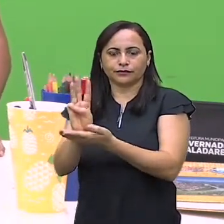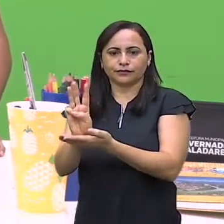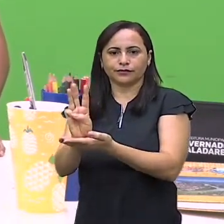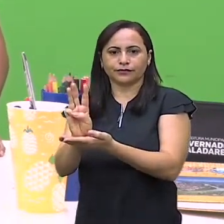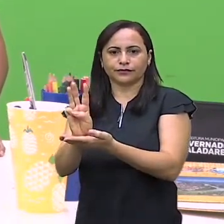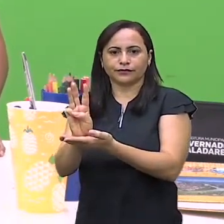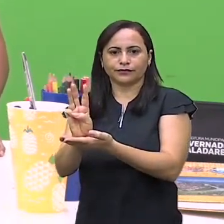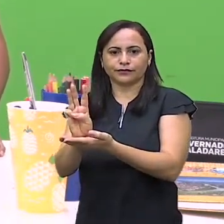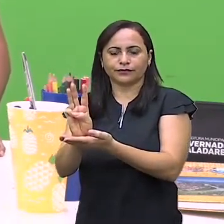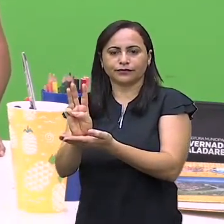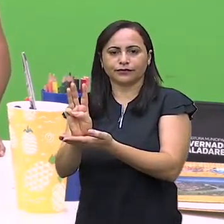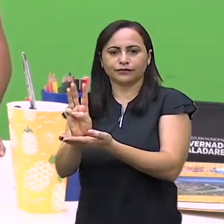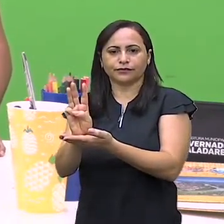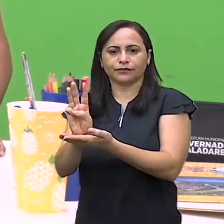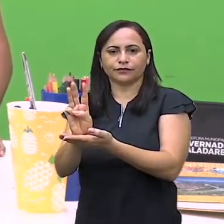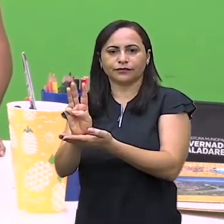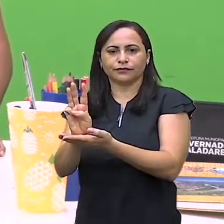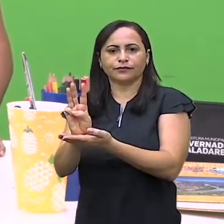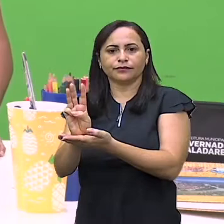Três.